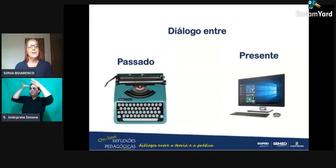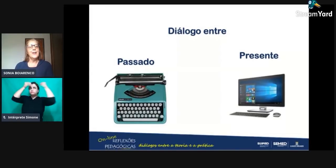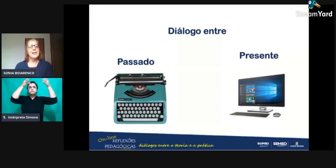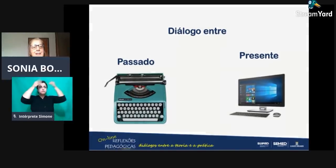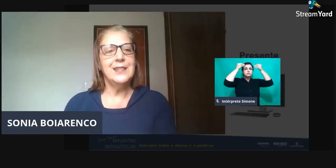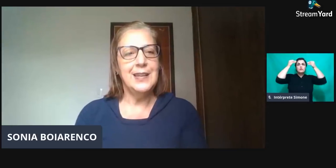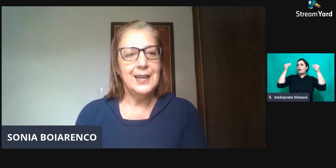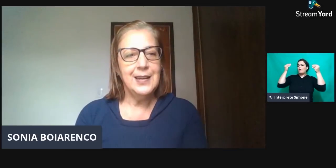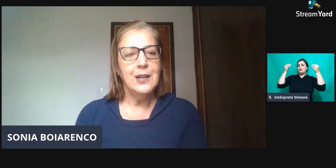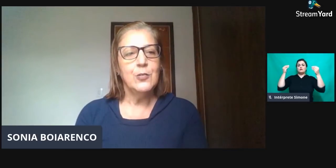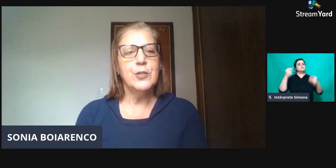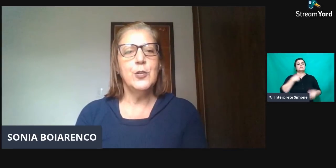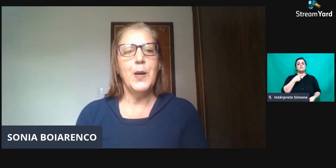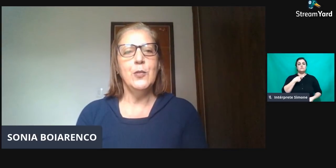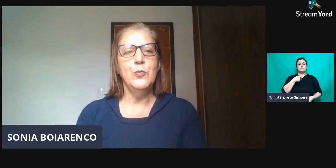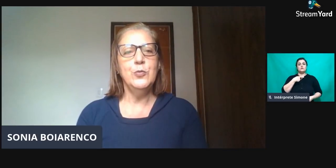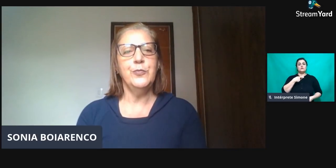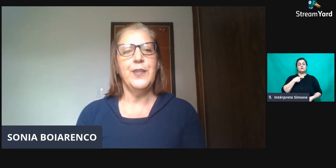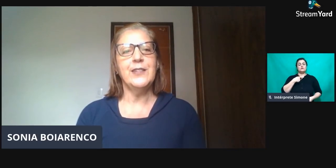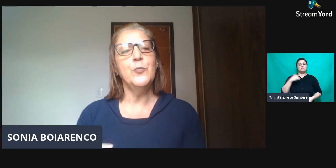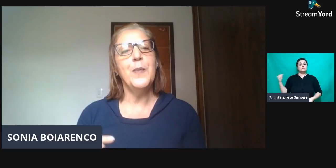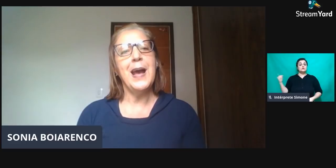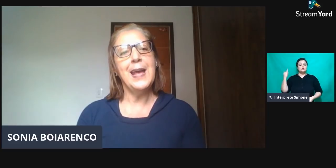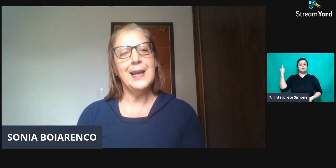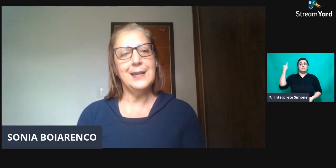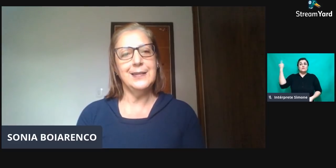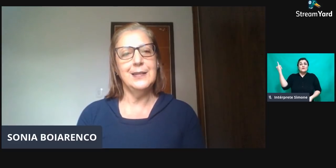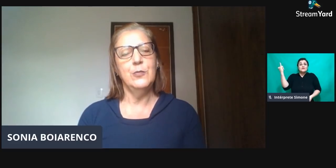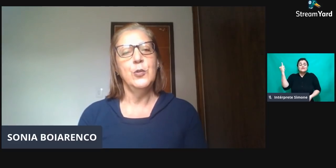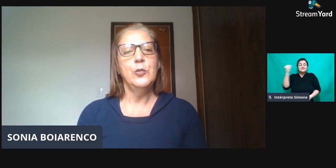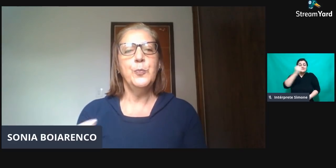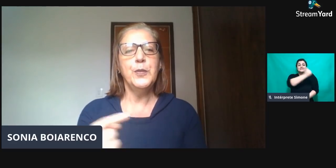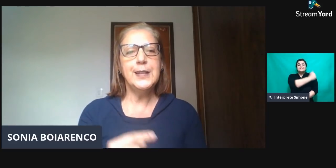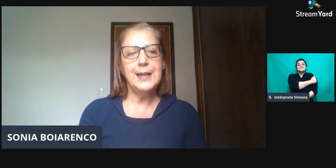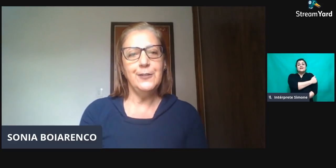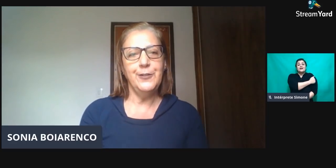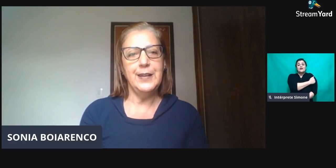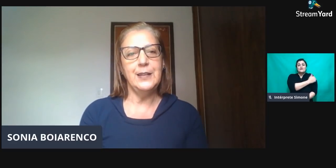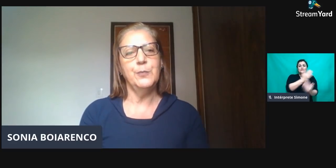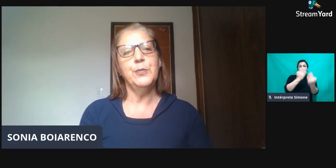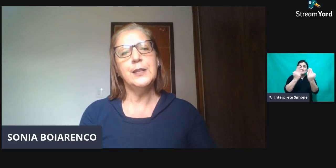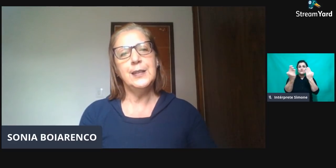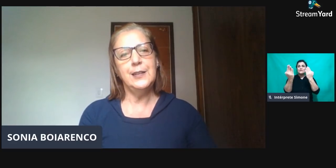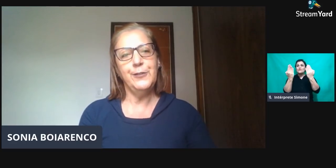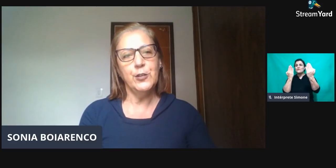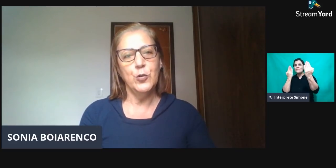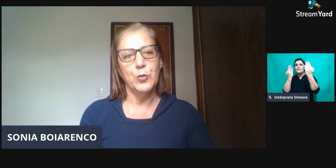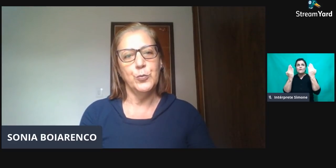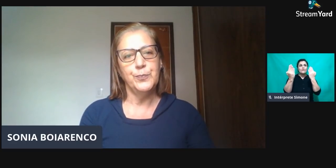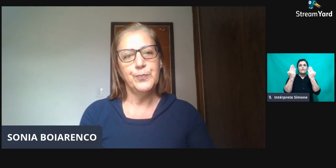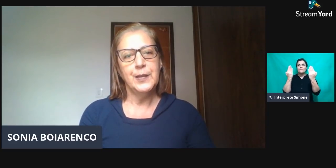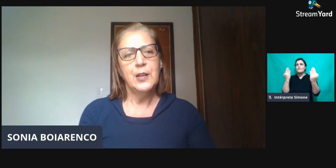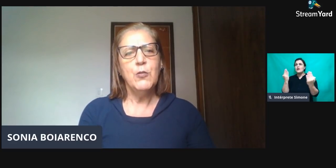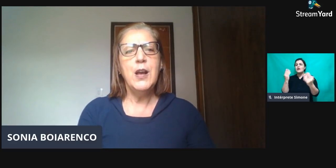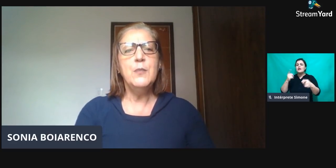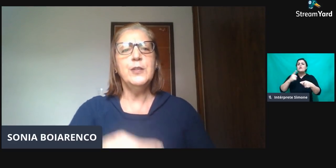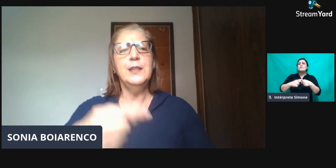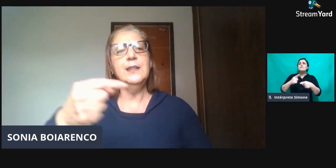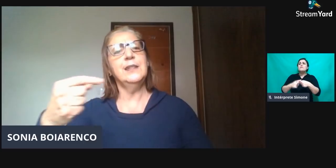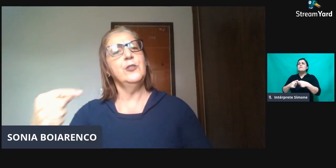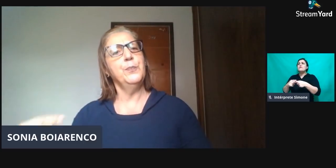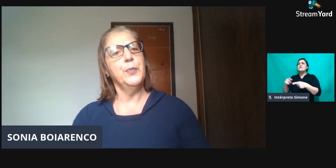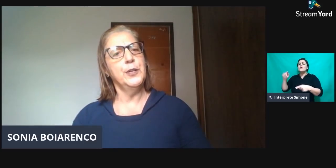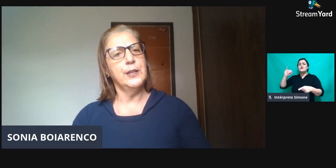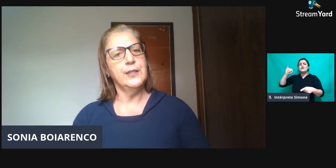né, fazer com que o aluno faça uma relação. Por que ele veio? Por que ele ficou? Qual é